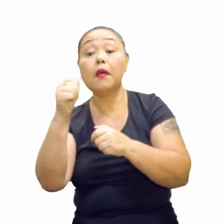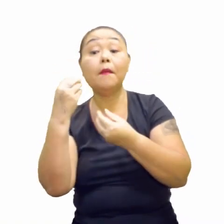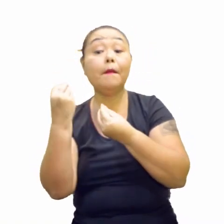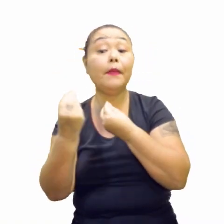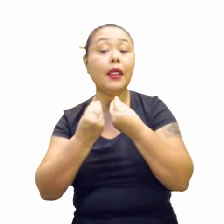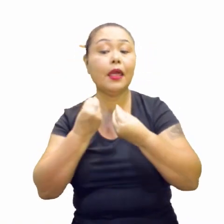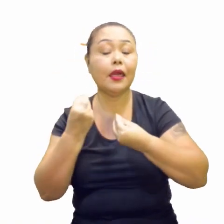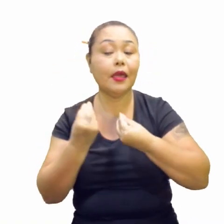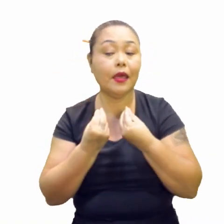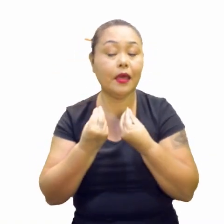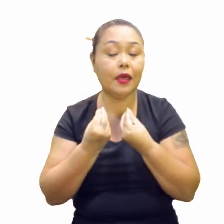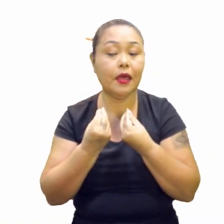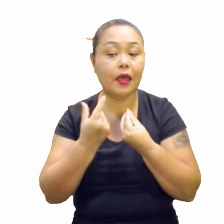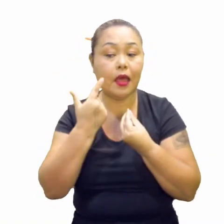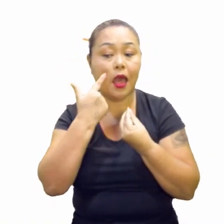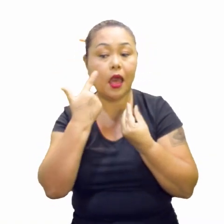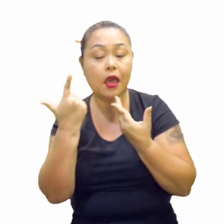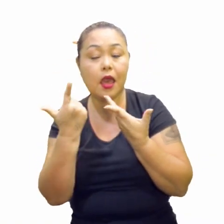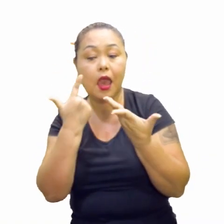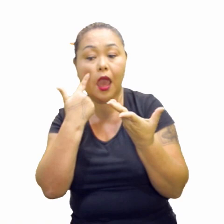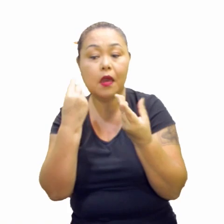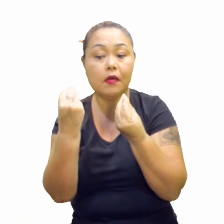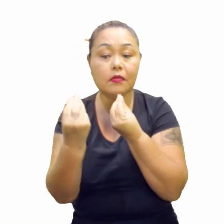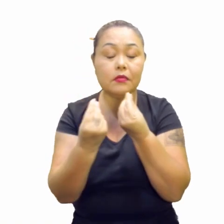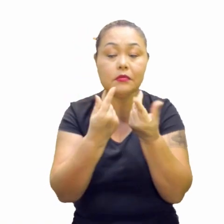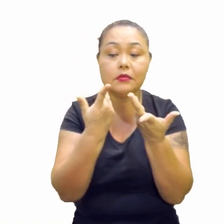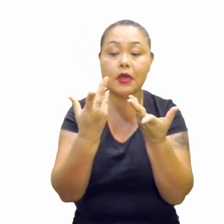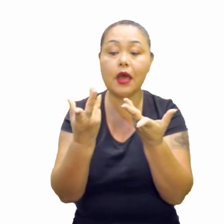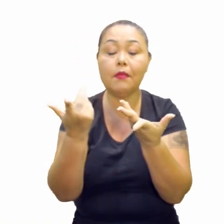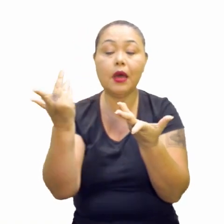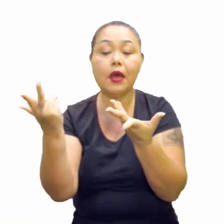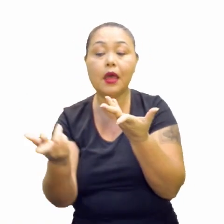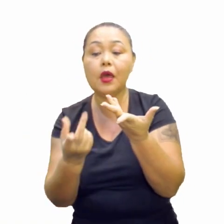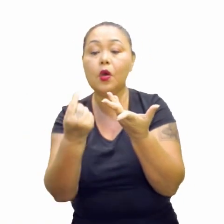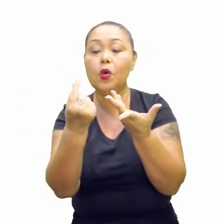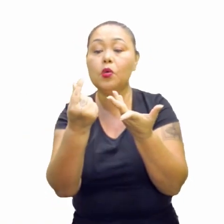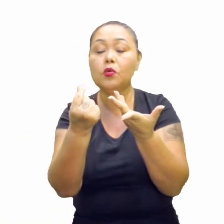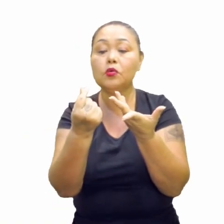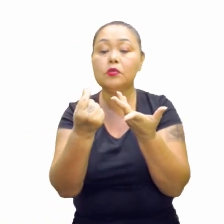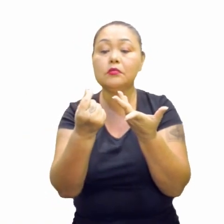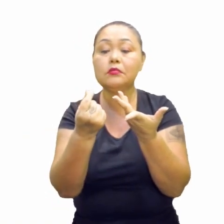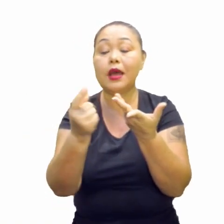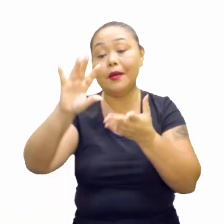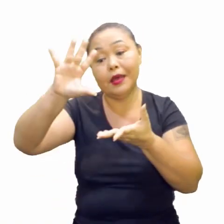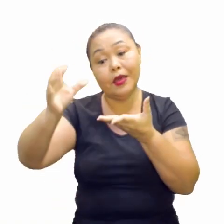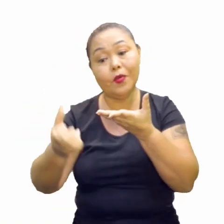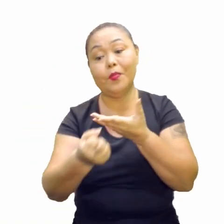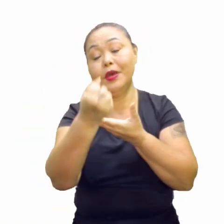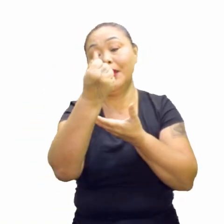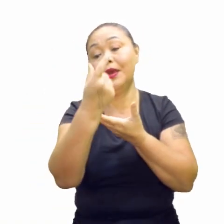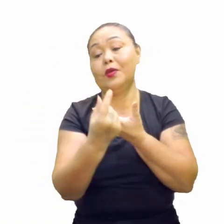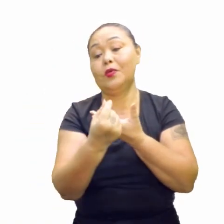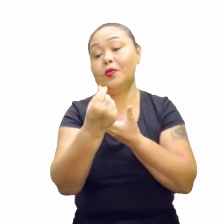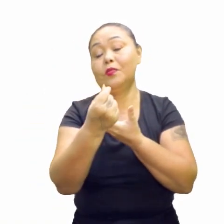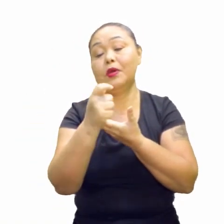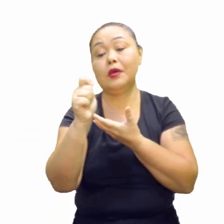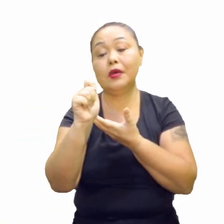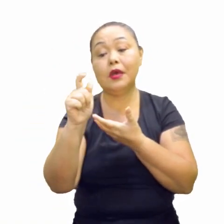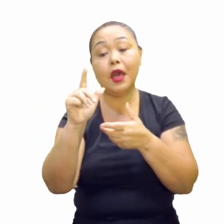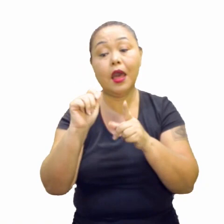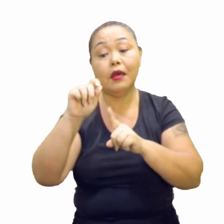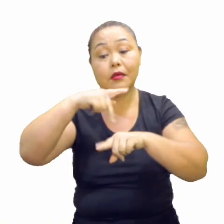Javier Milei, em questão de meses, conseguiu recuperar a economia argentina. Tem que ter força de